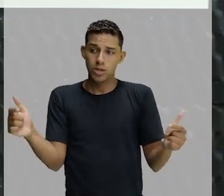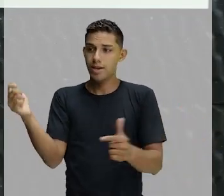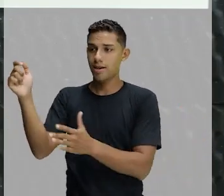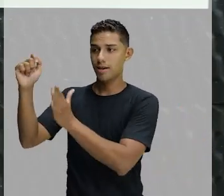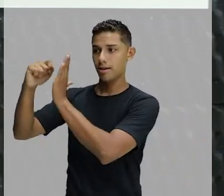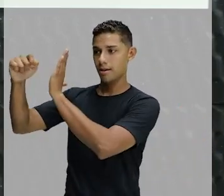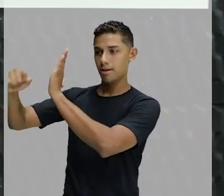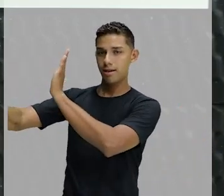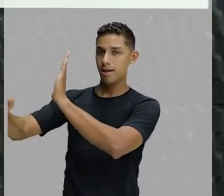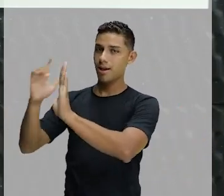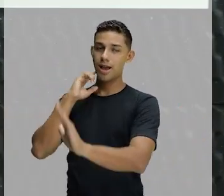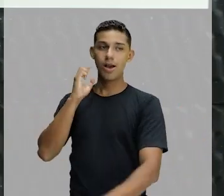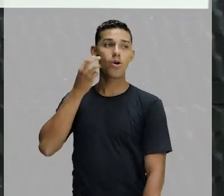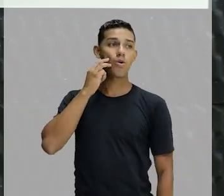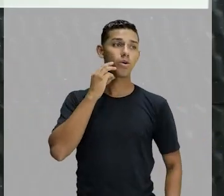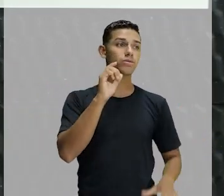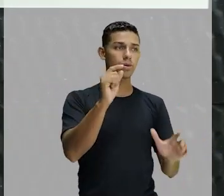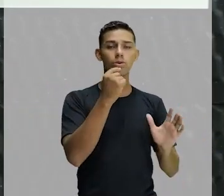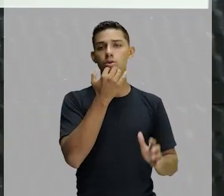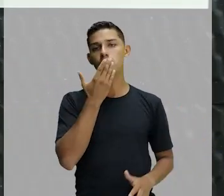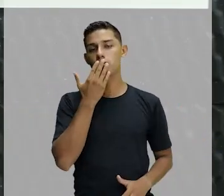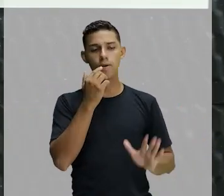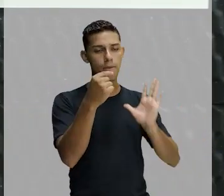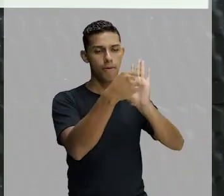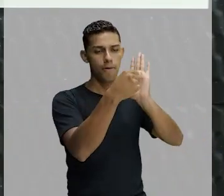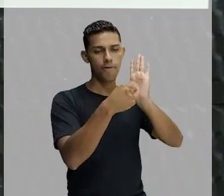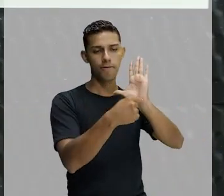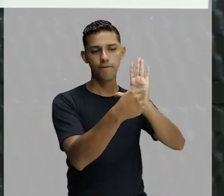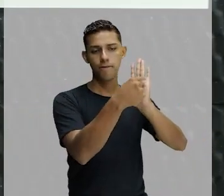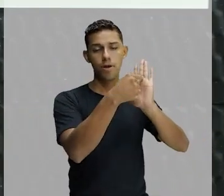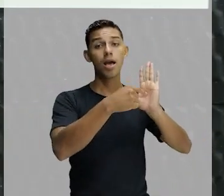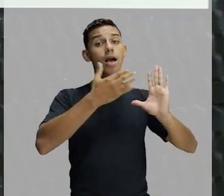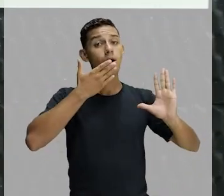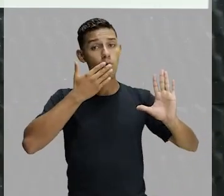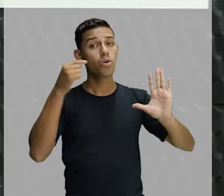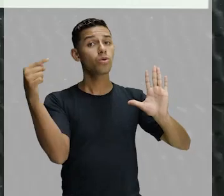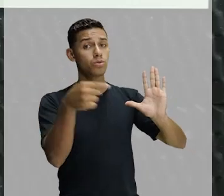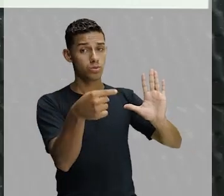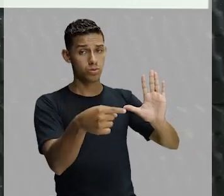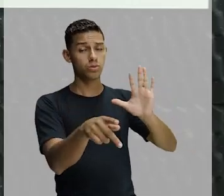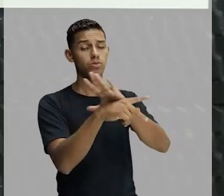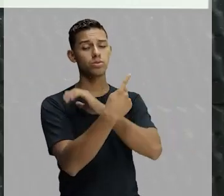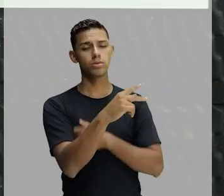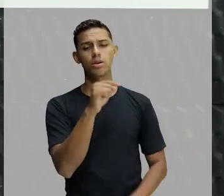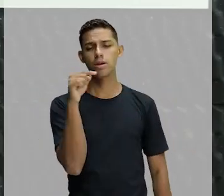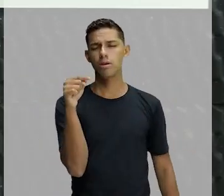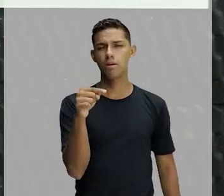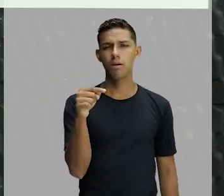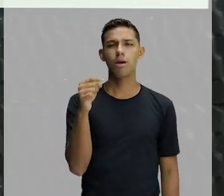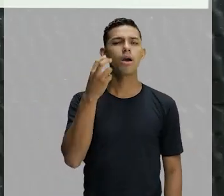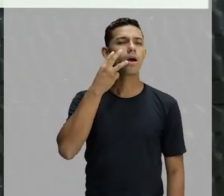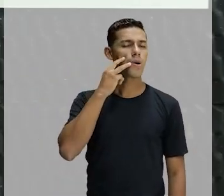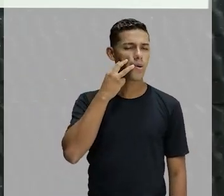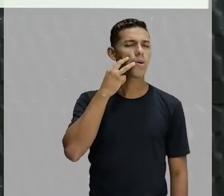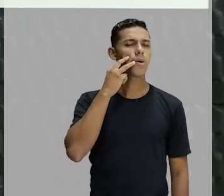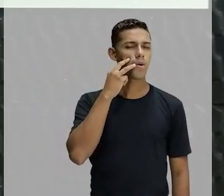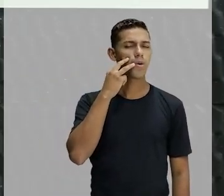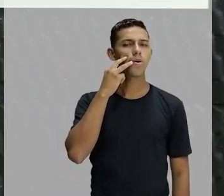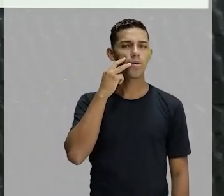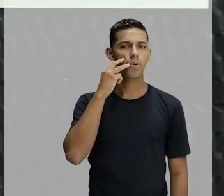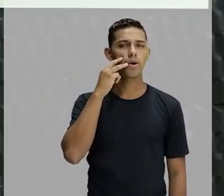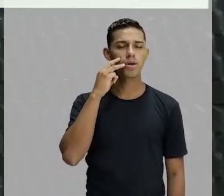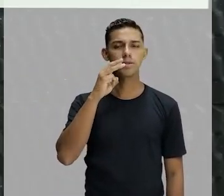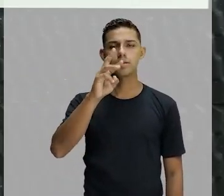rosa. Aí eu coloquei apenas uns pontinhos vermelhos aí, tá? Mas aqui é para dizer que na primeira geração, todos os indivíduos nascem